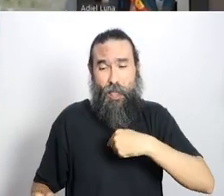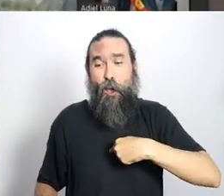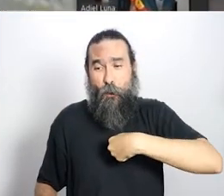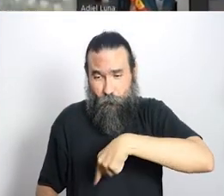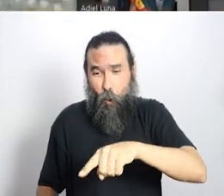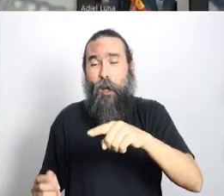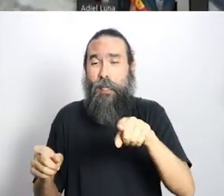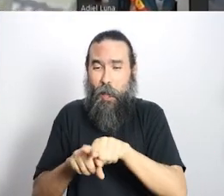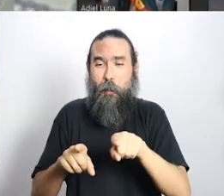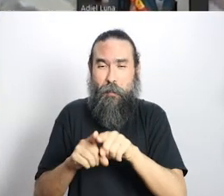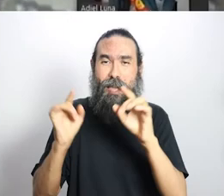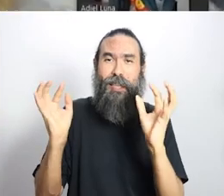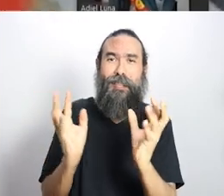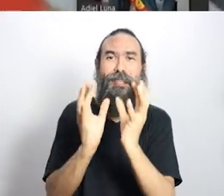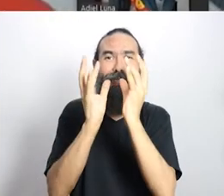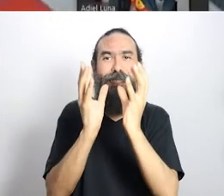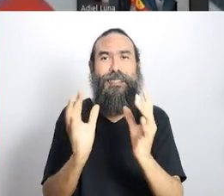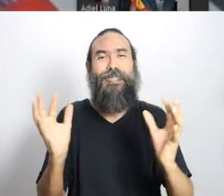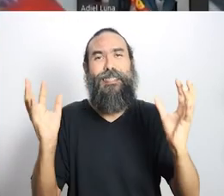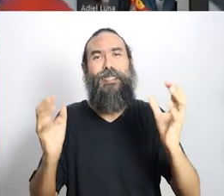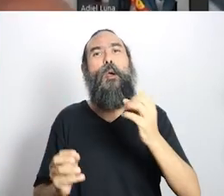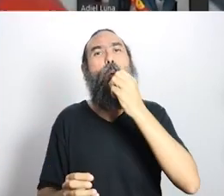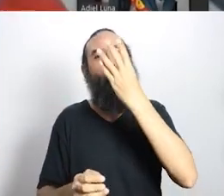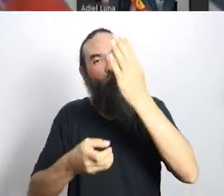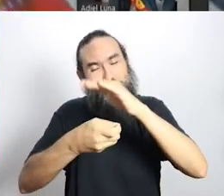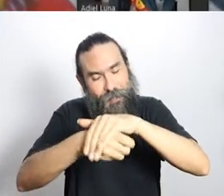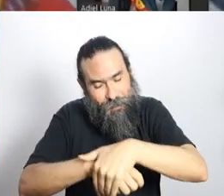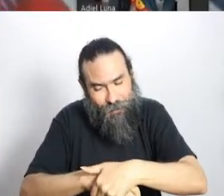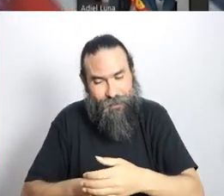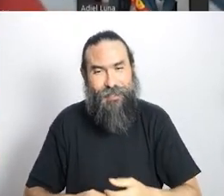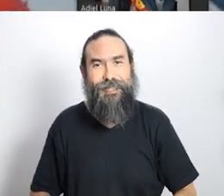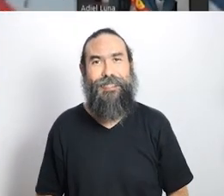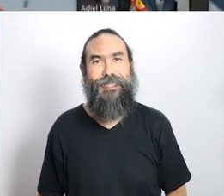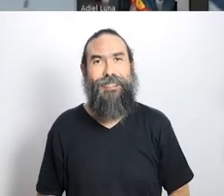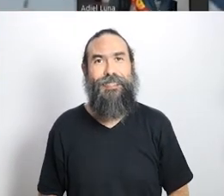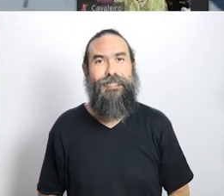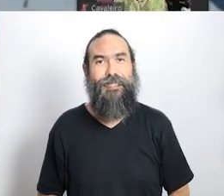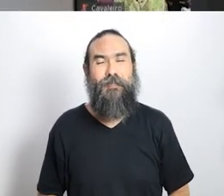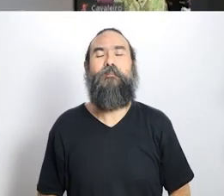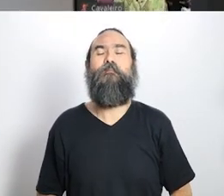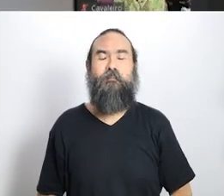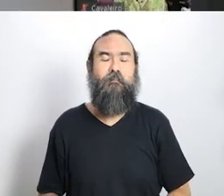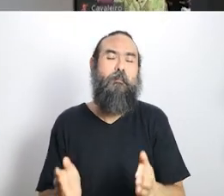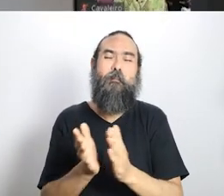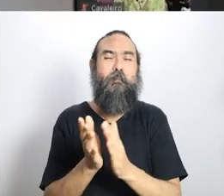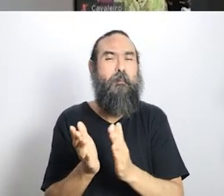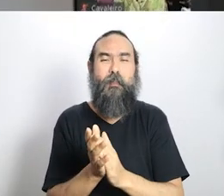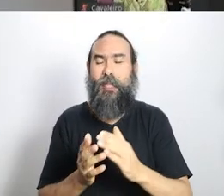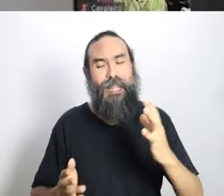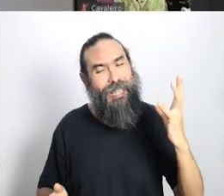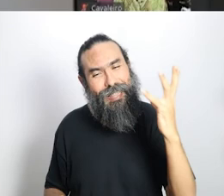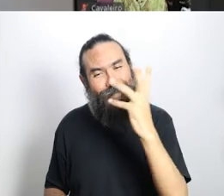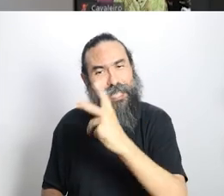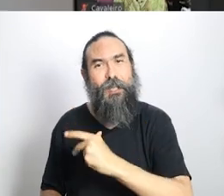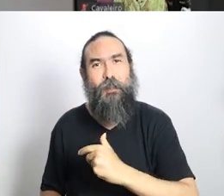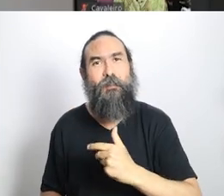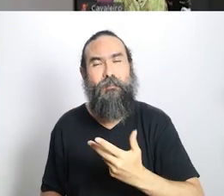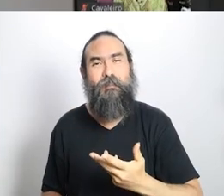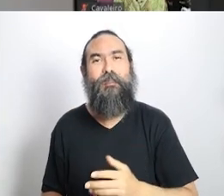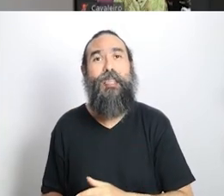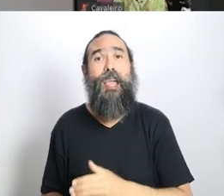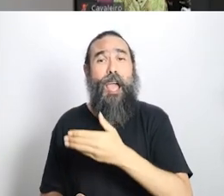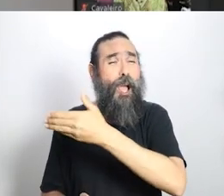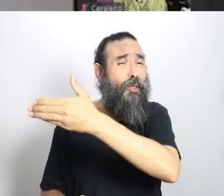que eu vou dançar também. Boa noite. Meu Deus, que coisa linda. O pessoal do